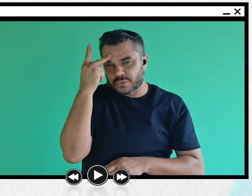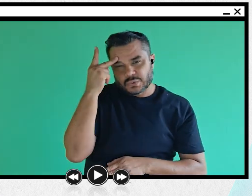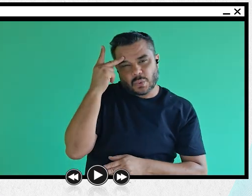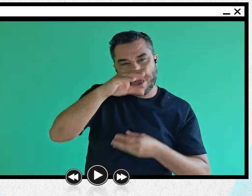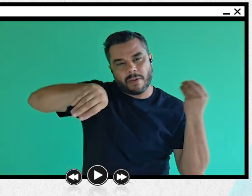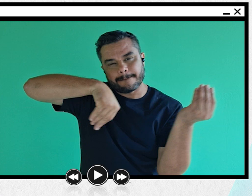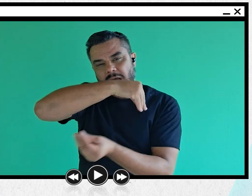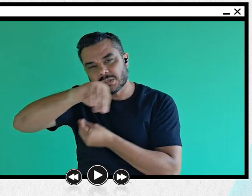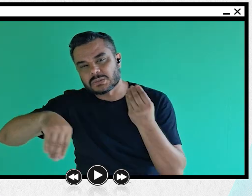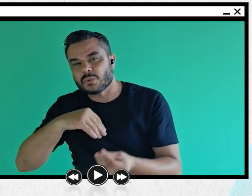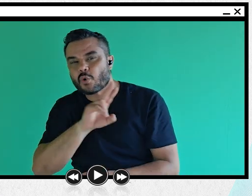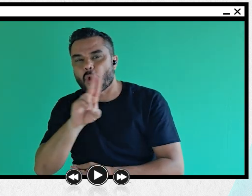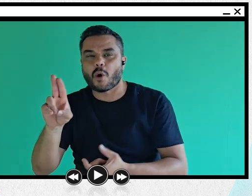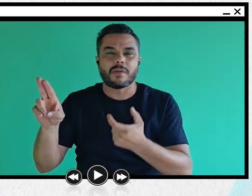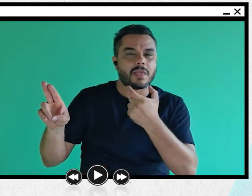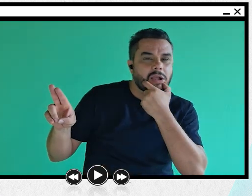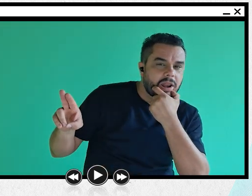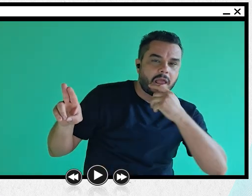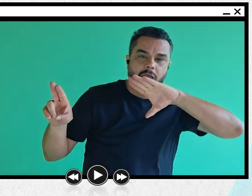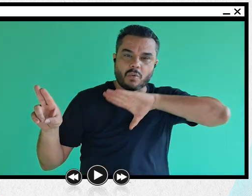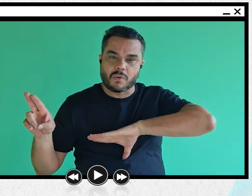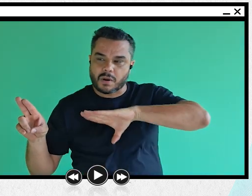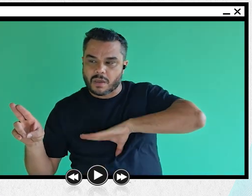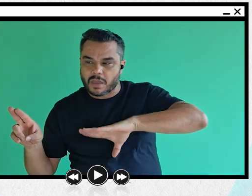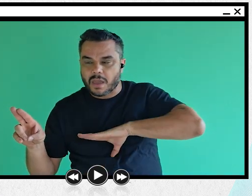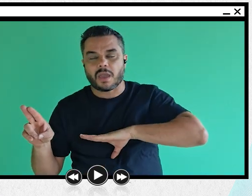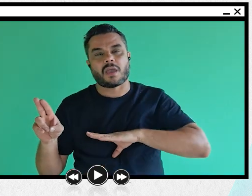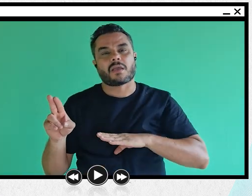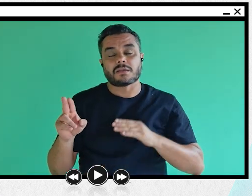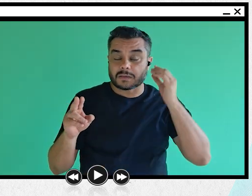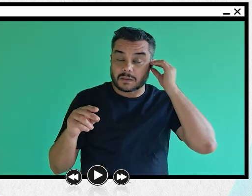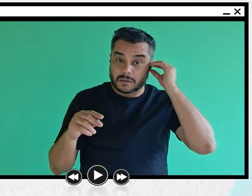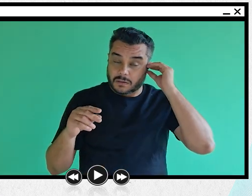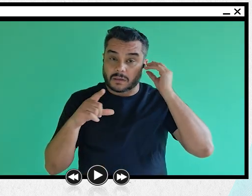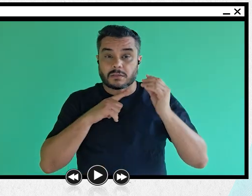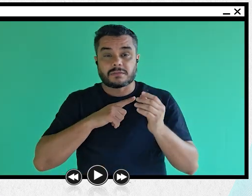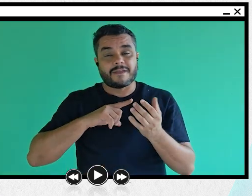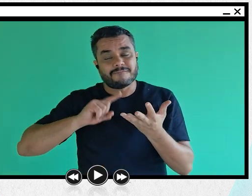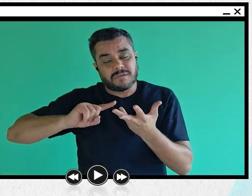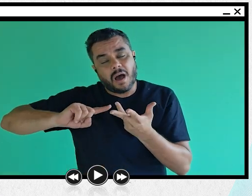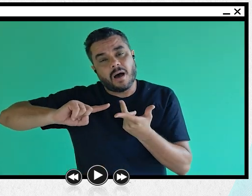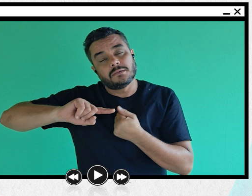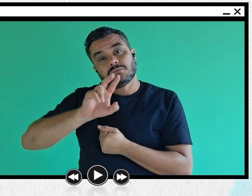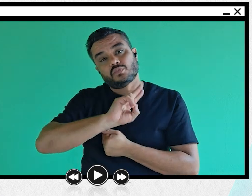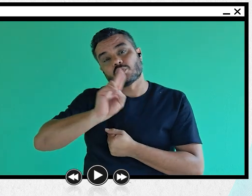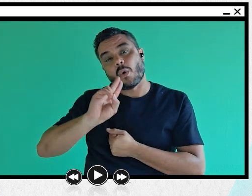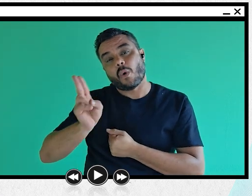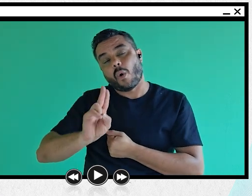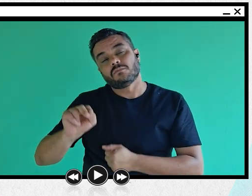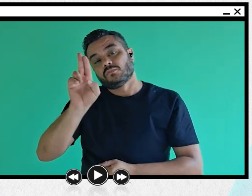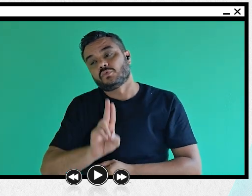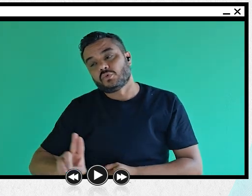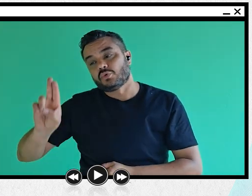wetland construído, tratamento por zona de raízes, né? Então, quer dizer, existem vários nomes que são